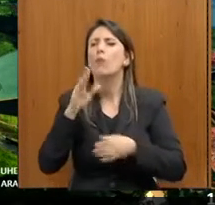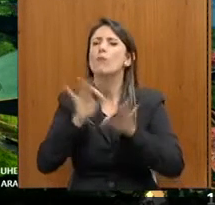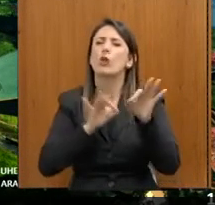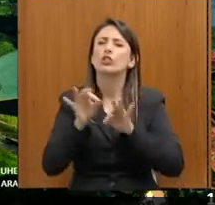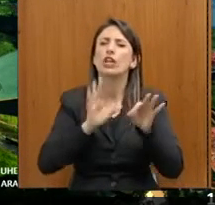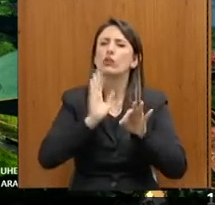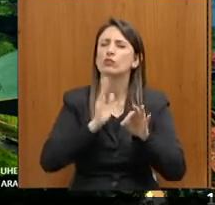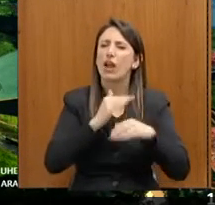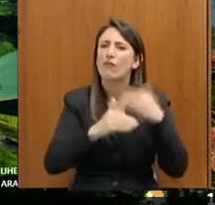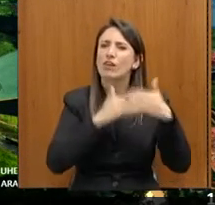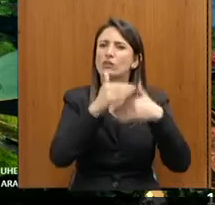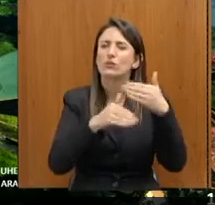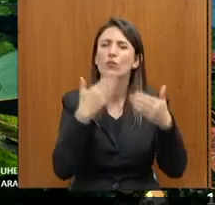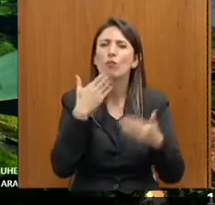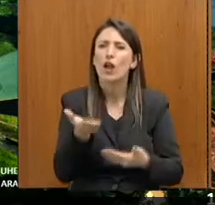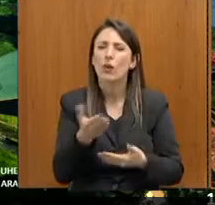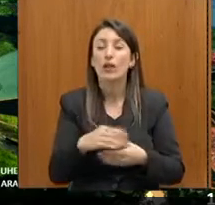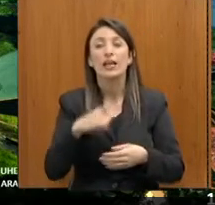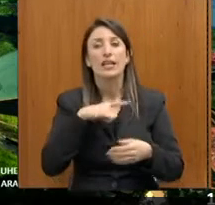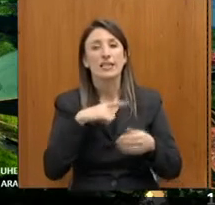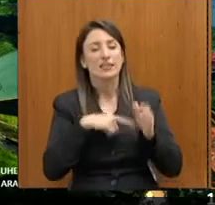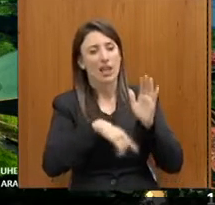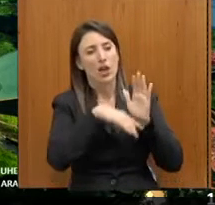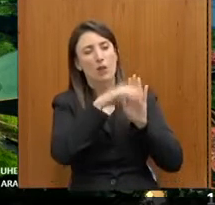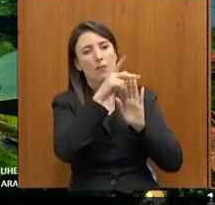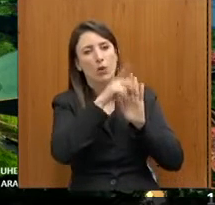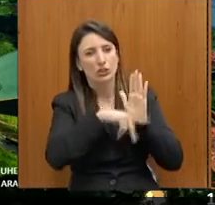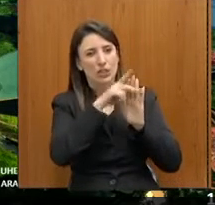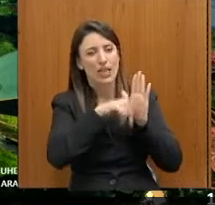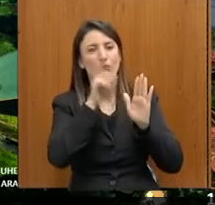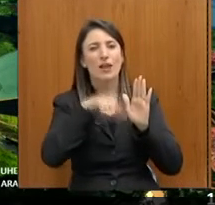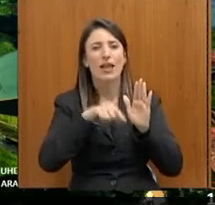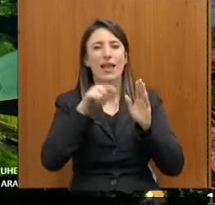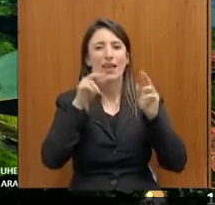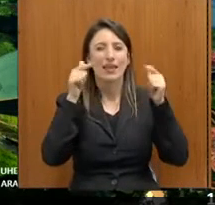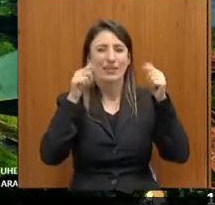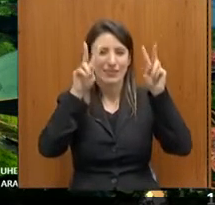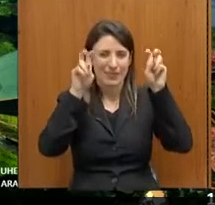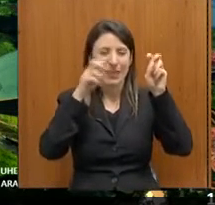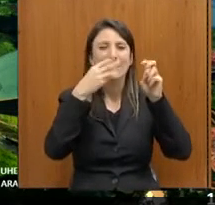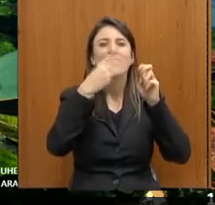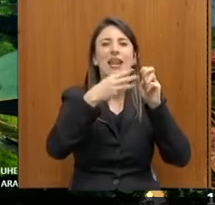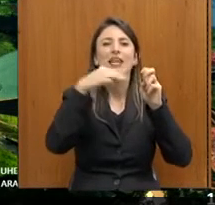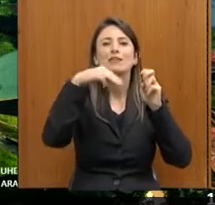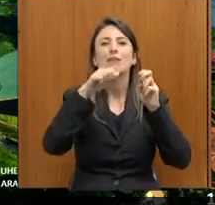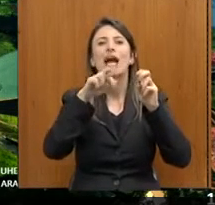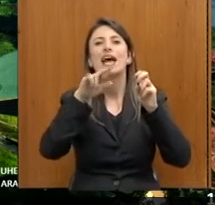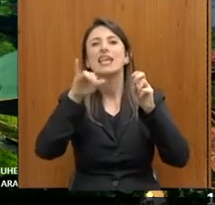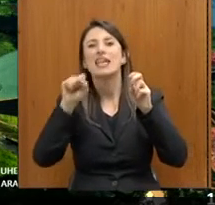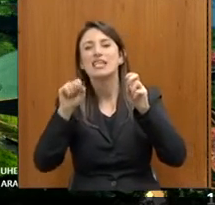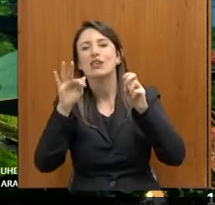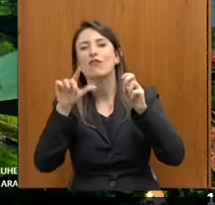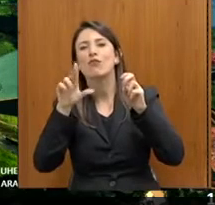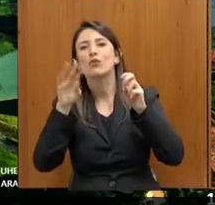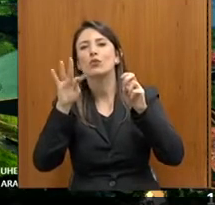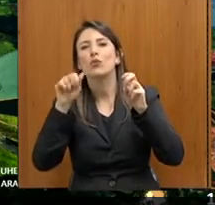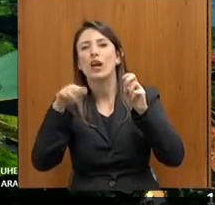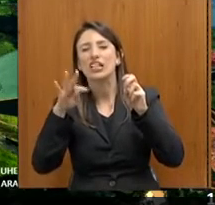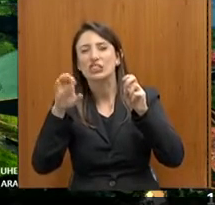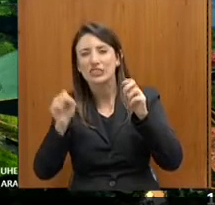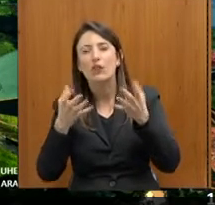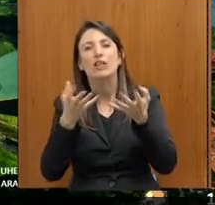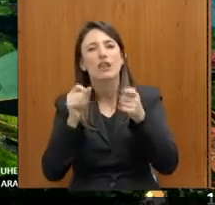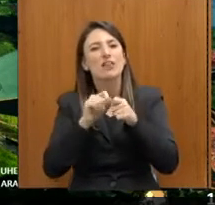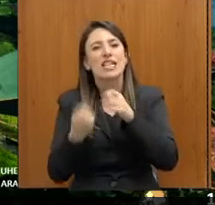avançado um que a gente gosta muito que é três marias flutuante que a instalar uma usina fotovoltaica flutuante